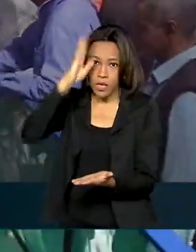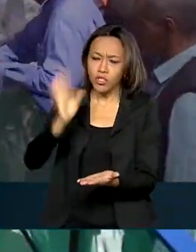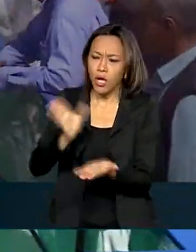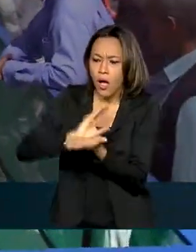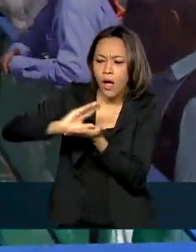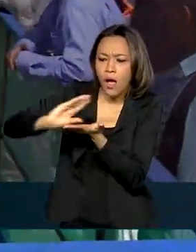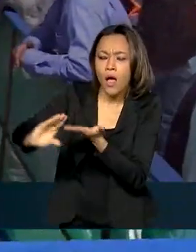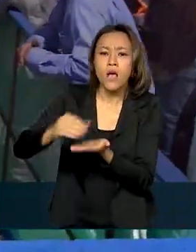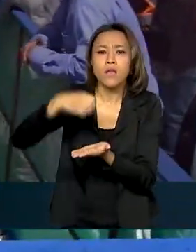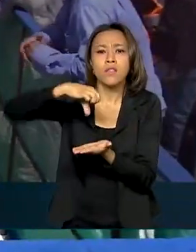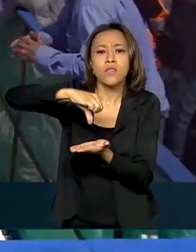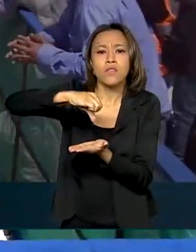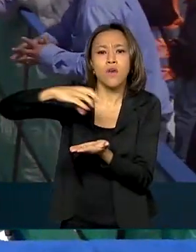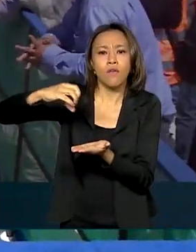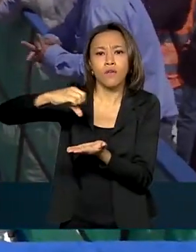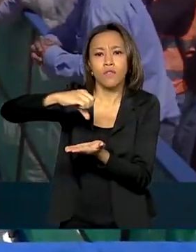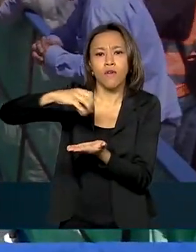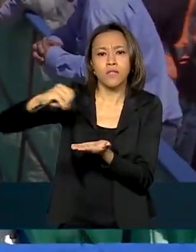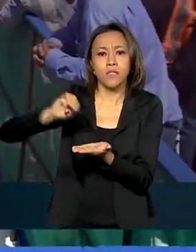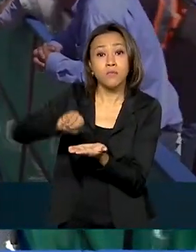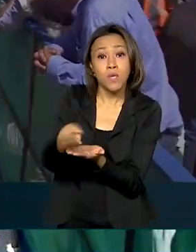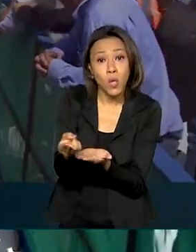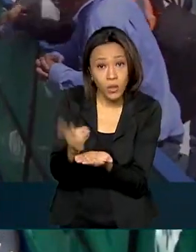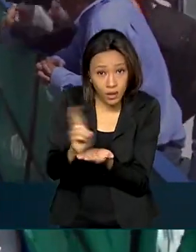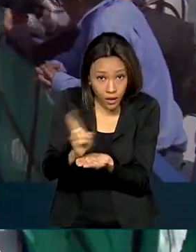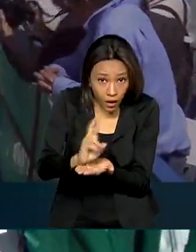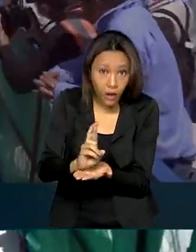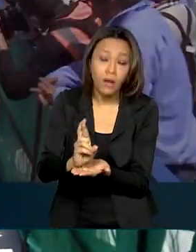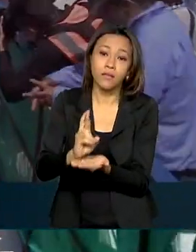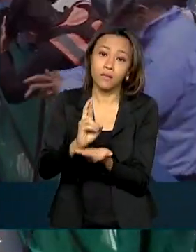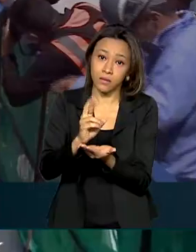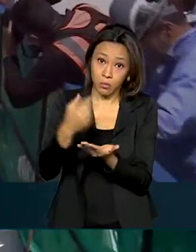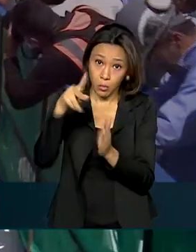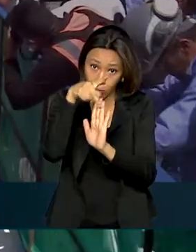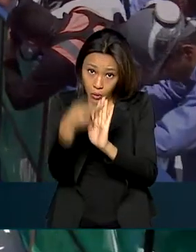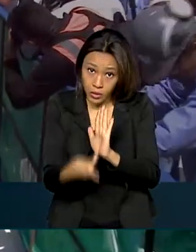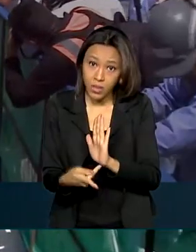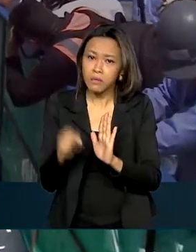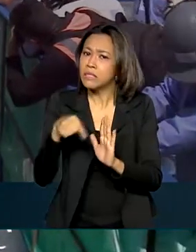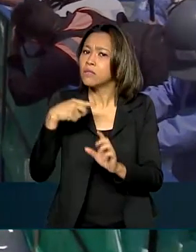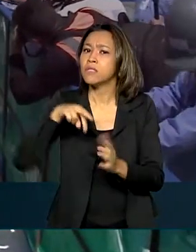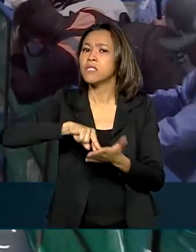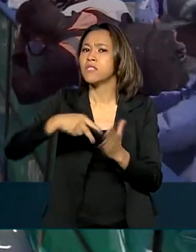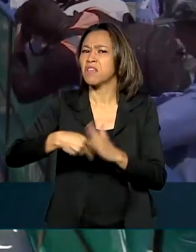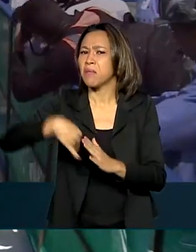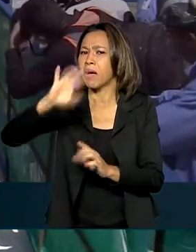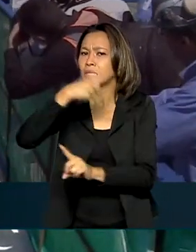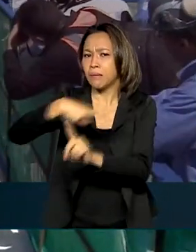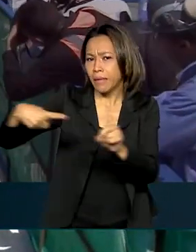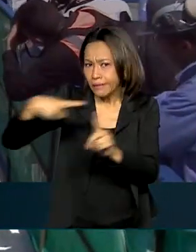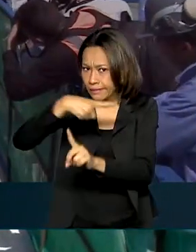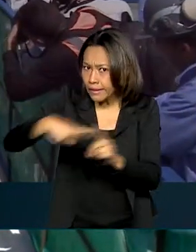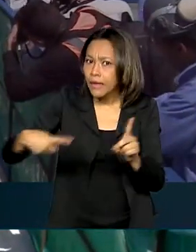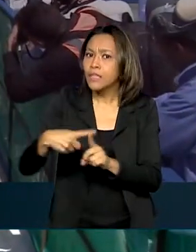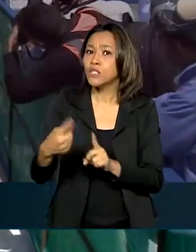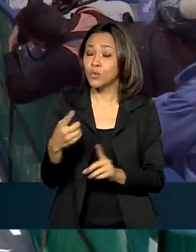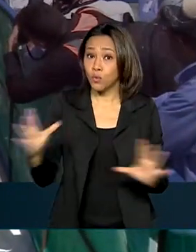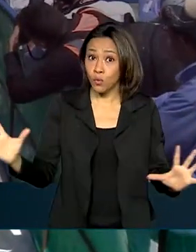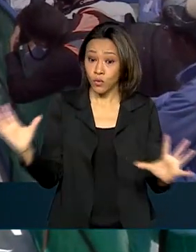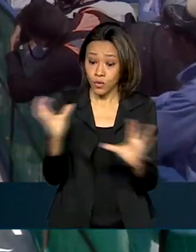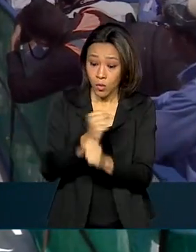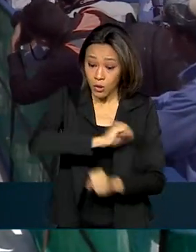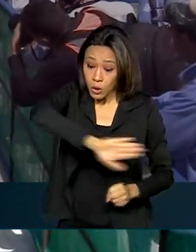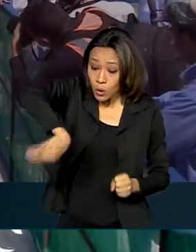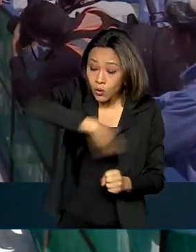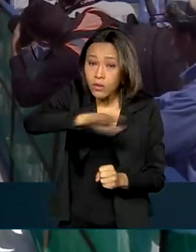900 milhões de reais para o projeto de integração o que equivale a mais da metade do valor total da obra que